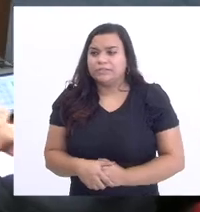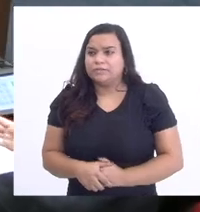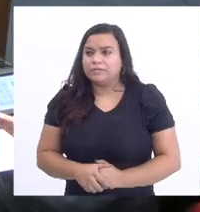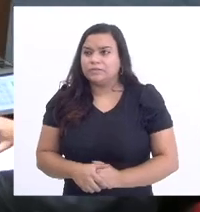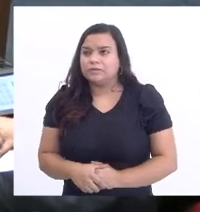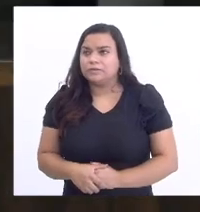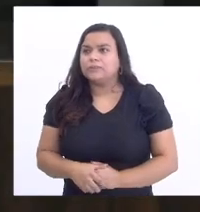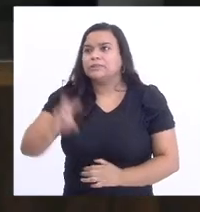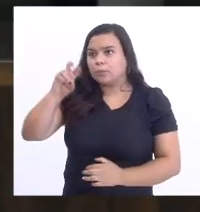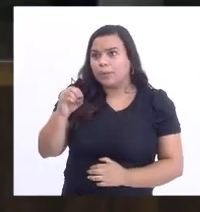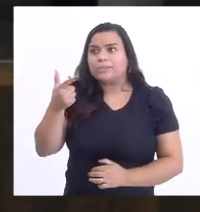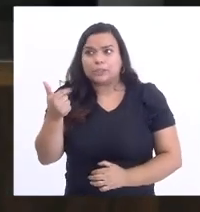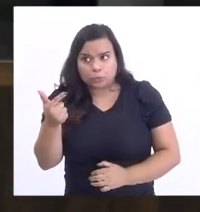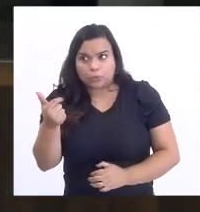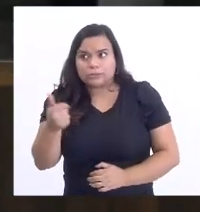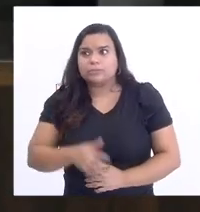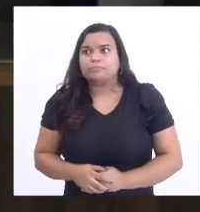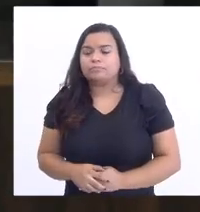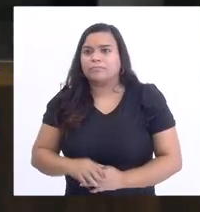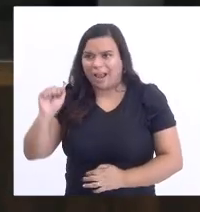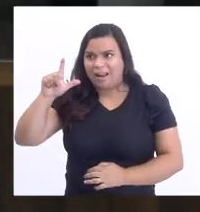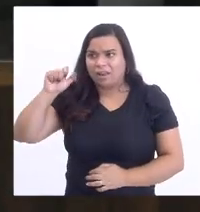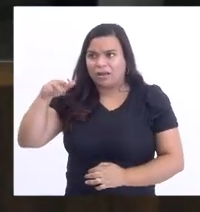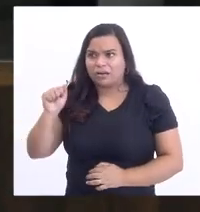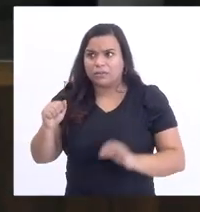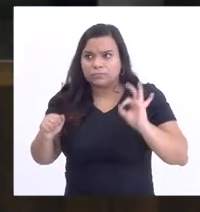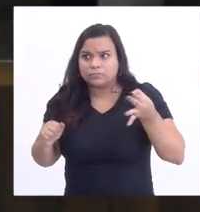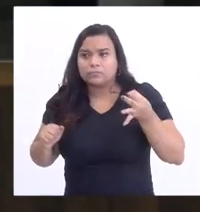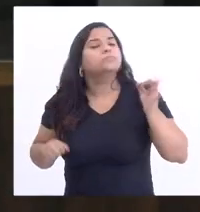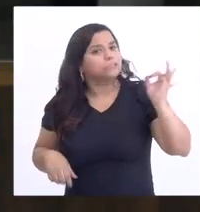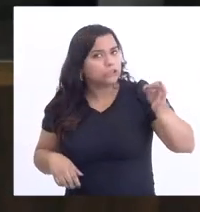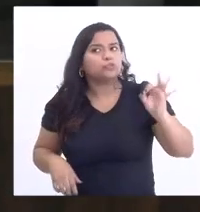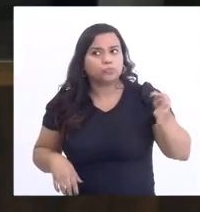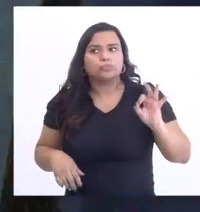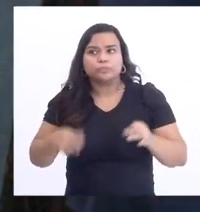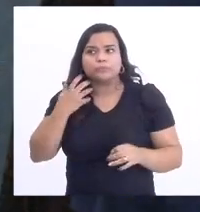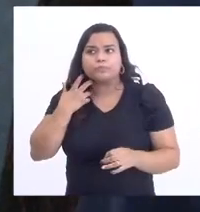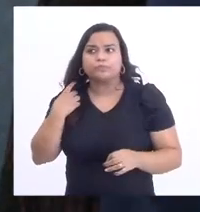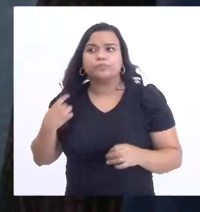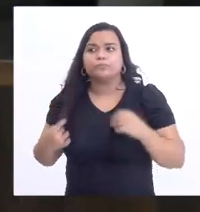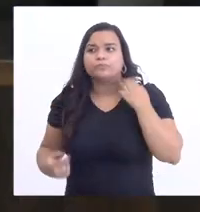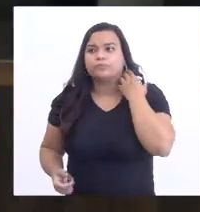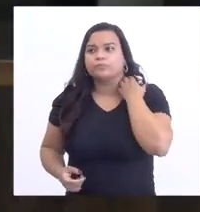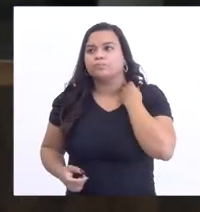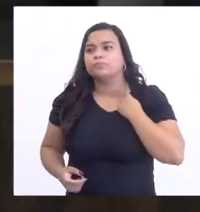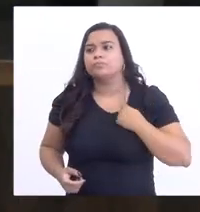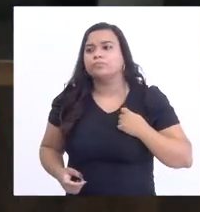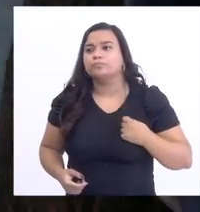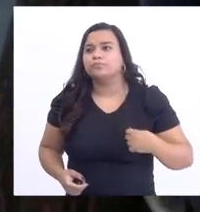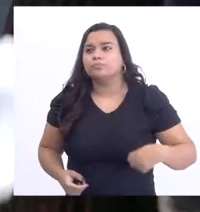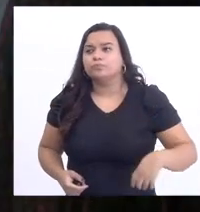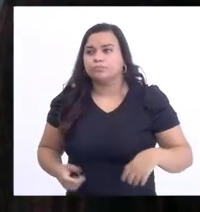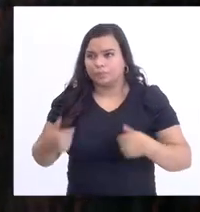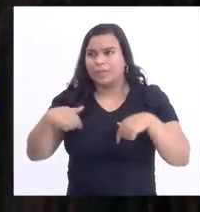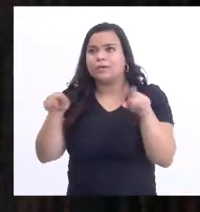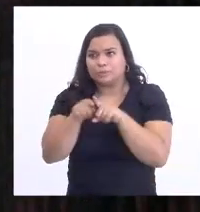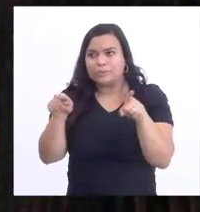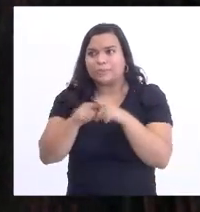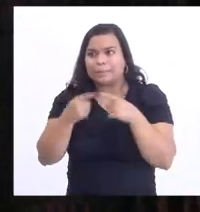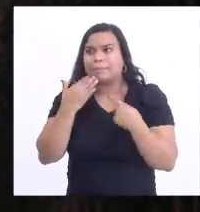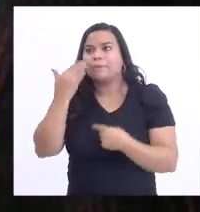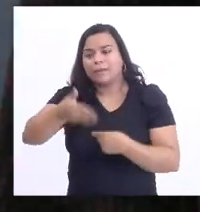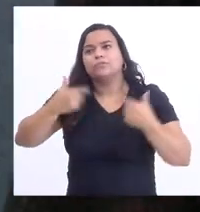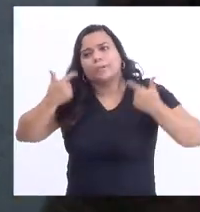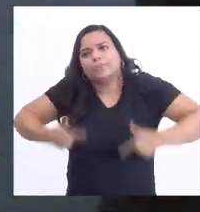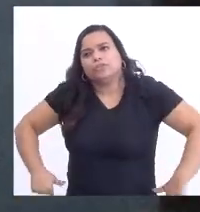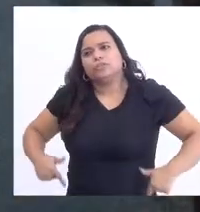Projeto 5012 da Alana Passos, é isso? Ok. Então, presidente, abstenção do deputado Eliomar. Eu também vou pedir abstenção,